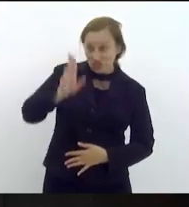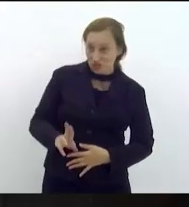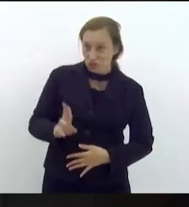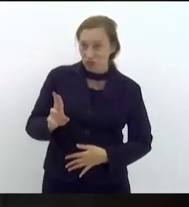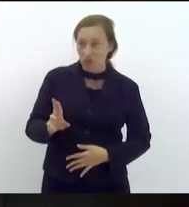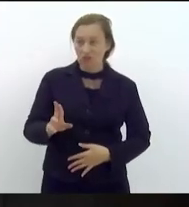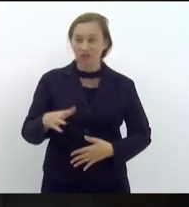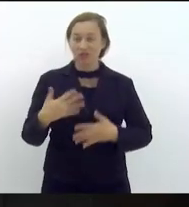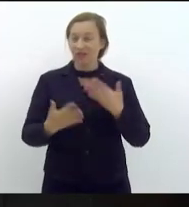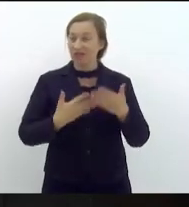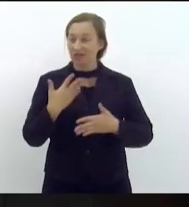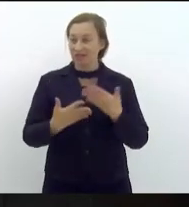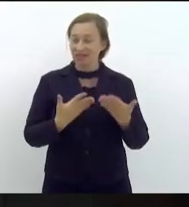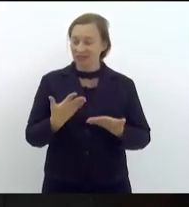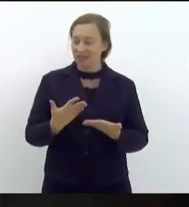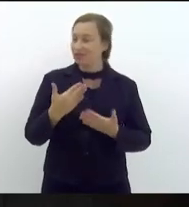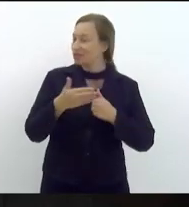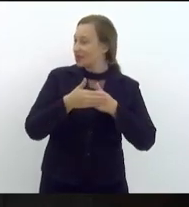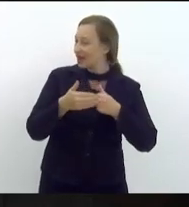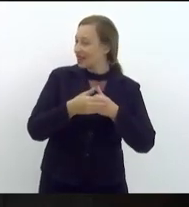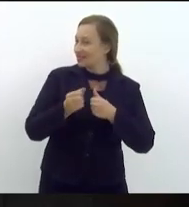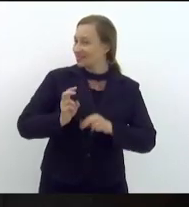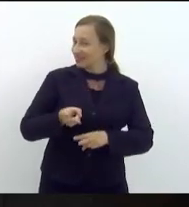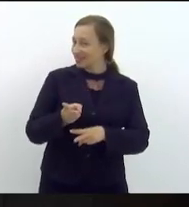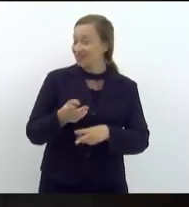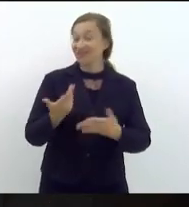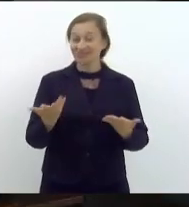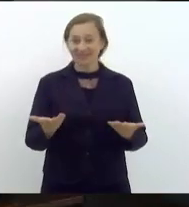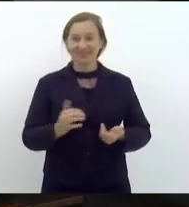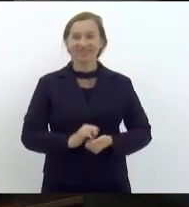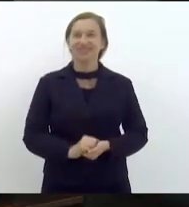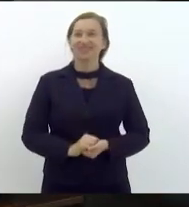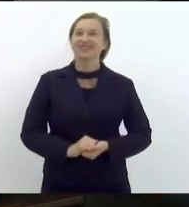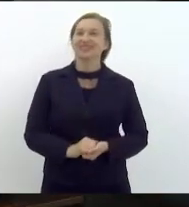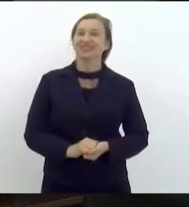Jô a vossa imensa condescendência e o seu carinho de sempre